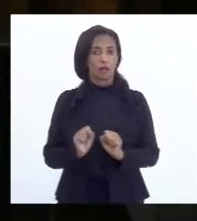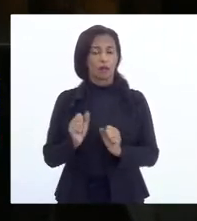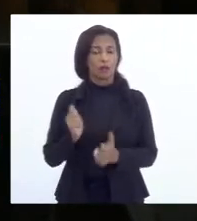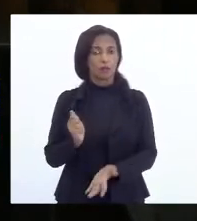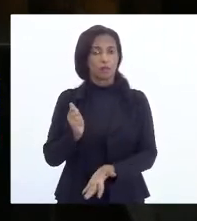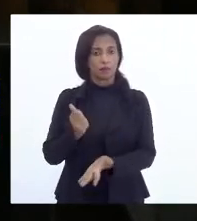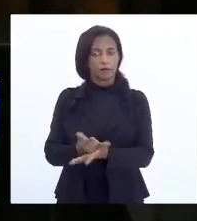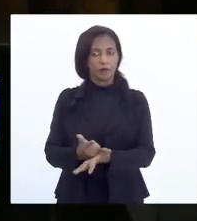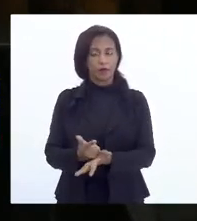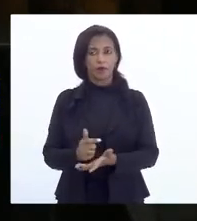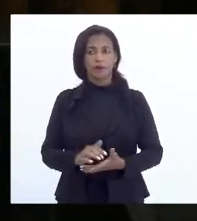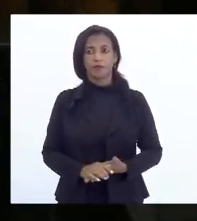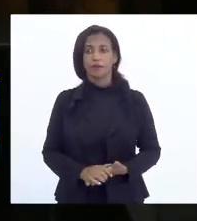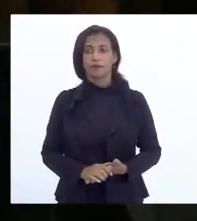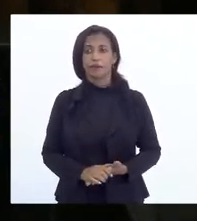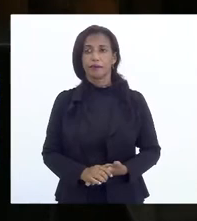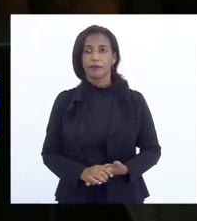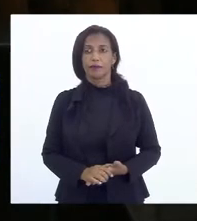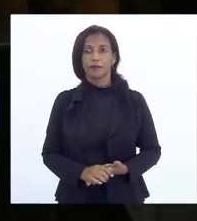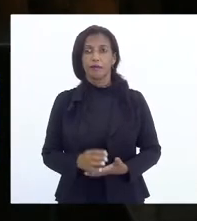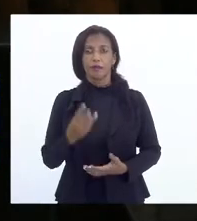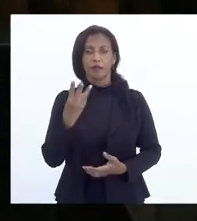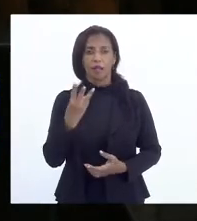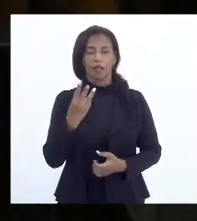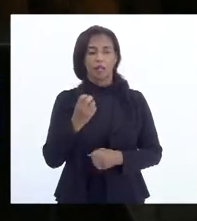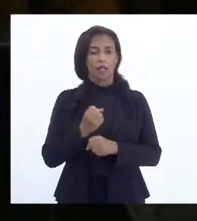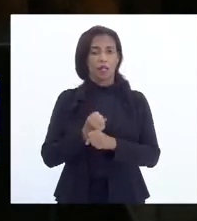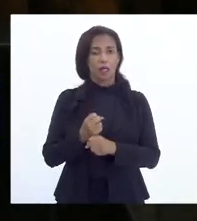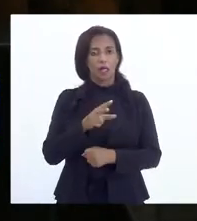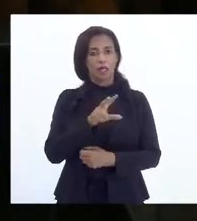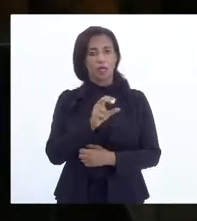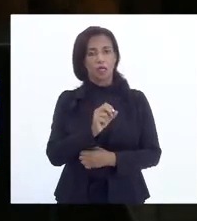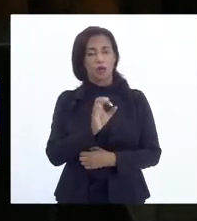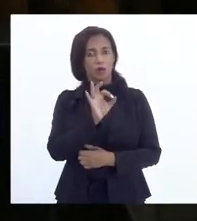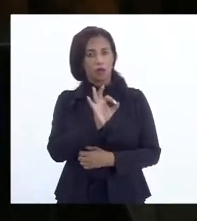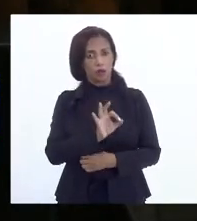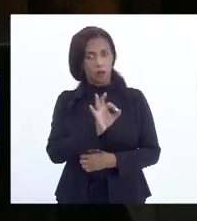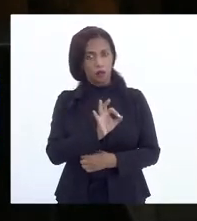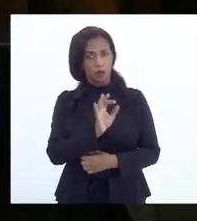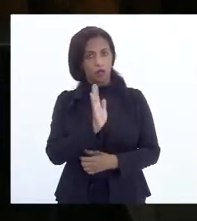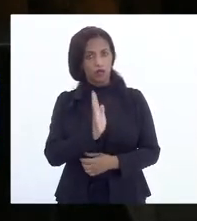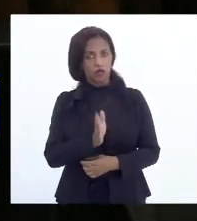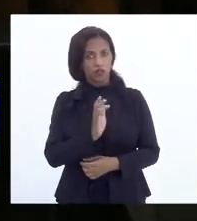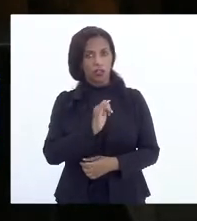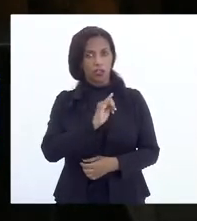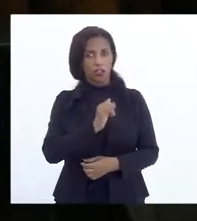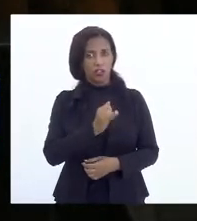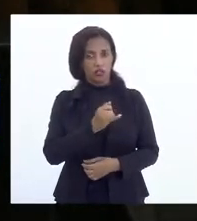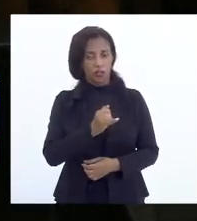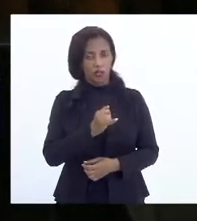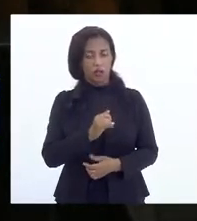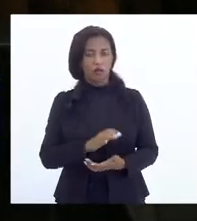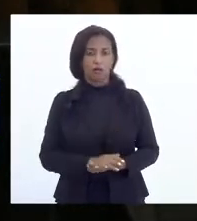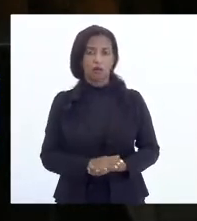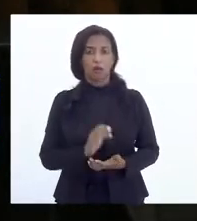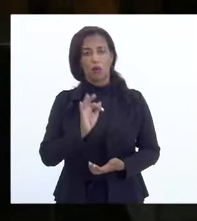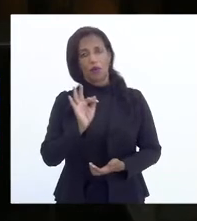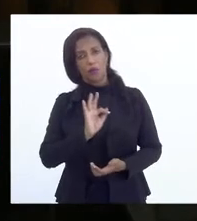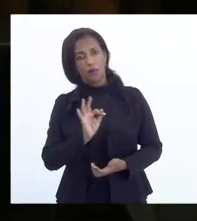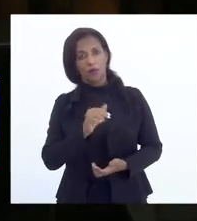pago em 3 anos, 50% já em janeiro, fevereiro